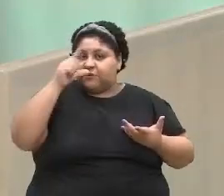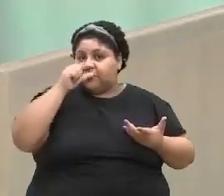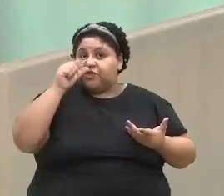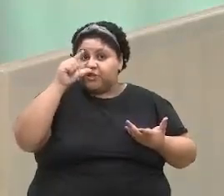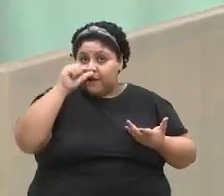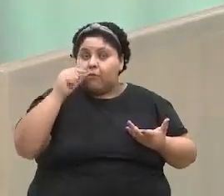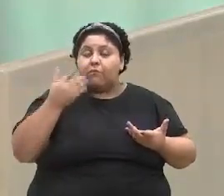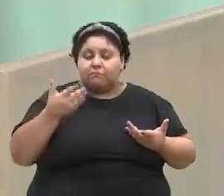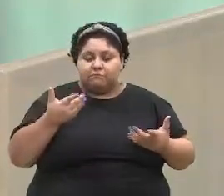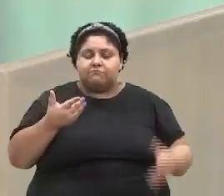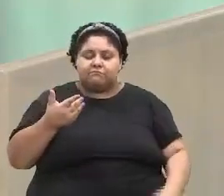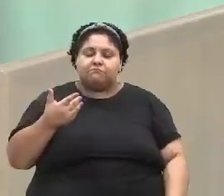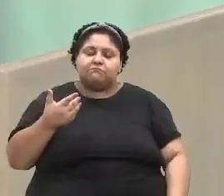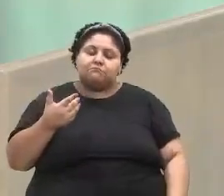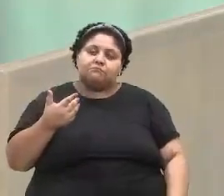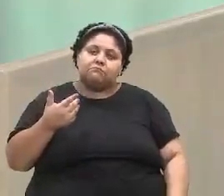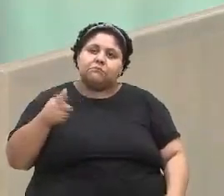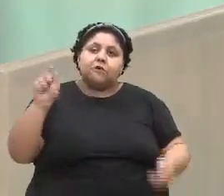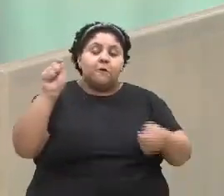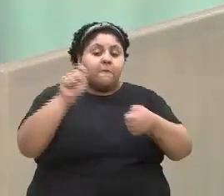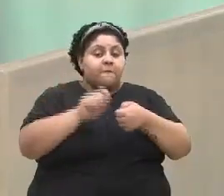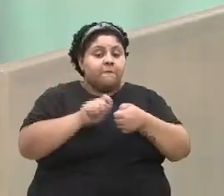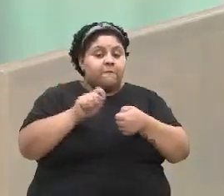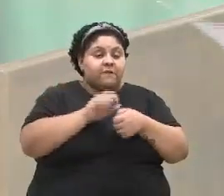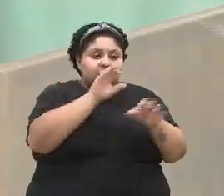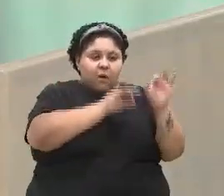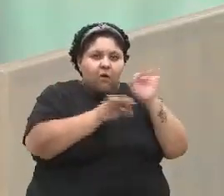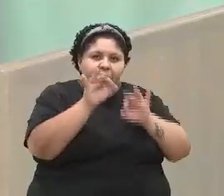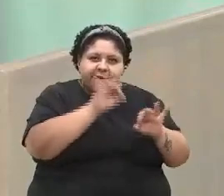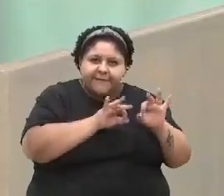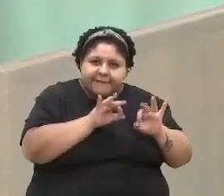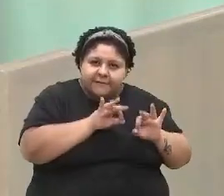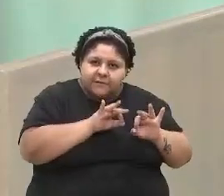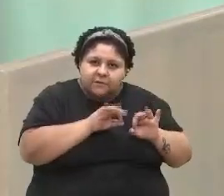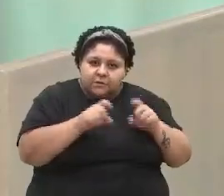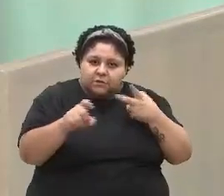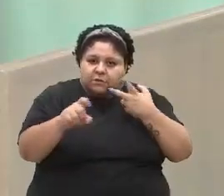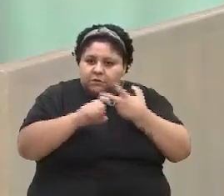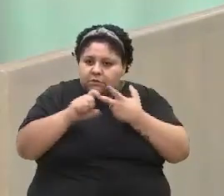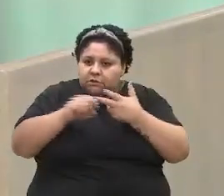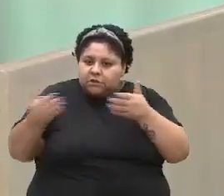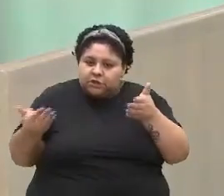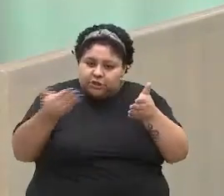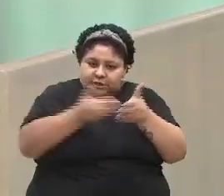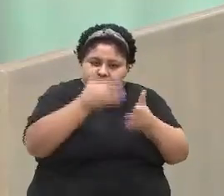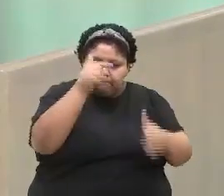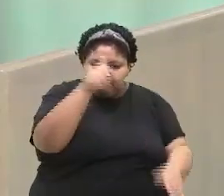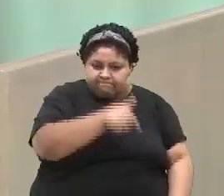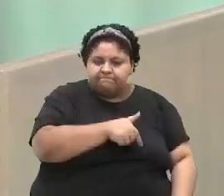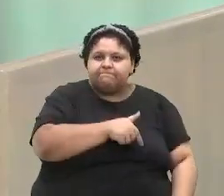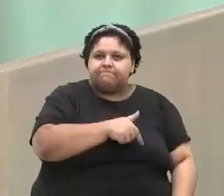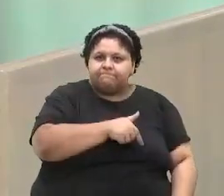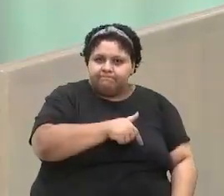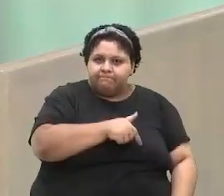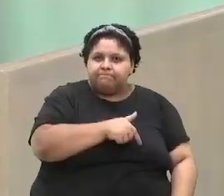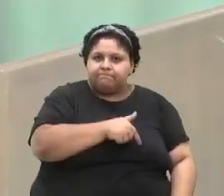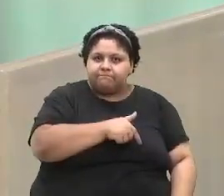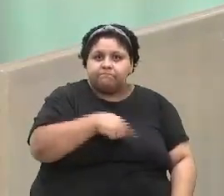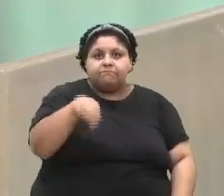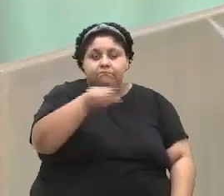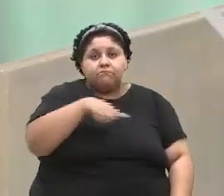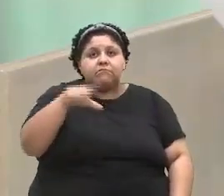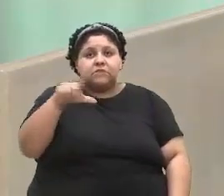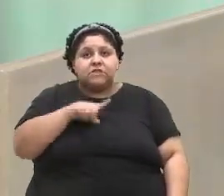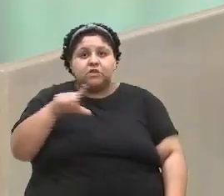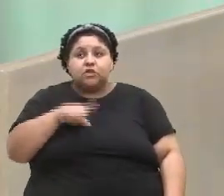que fez uma adequação com o executivo para que viesse de lá. Nós temos